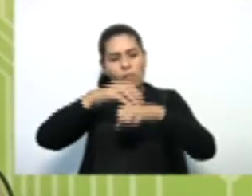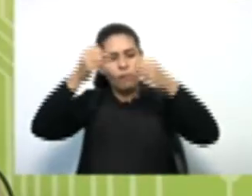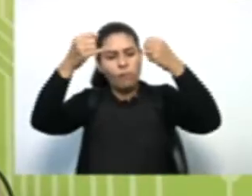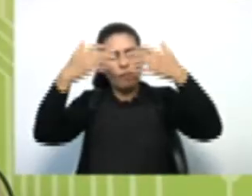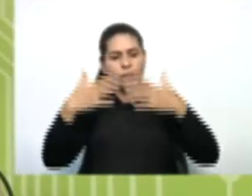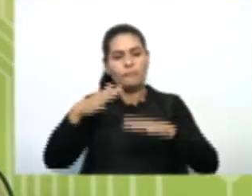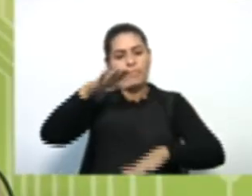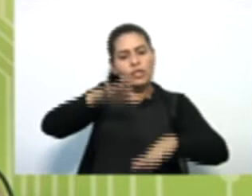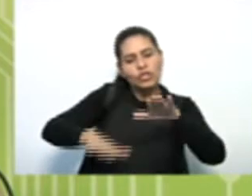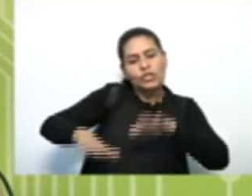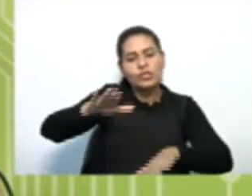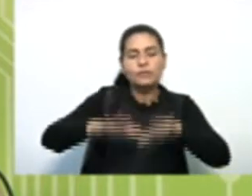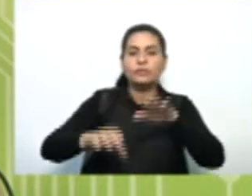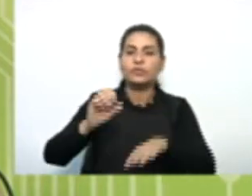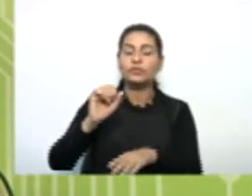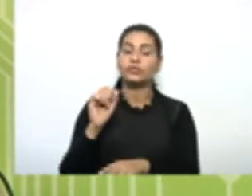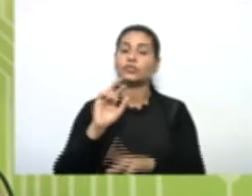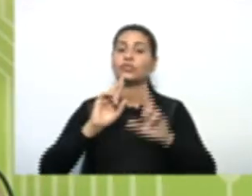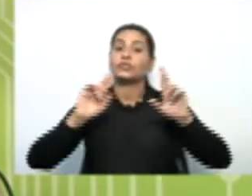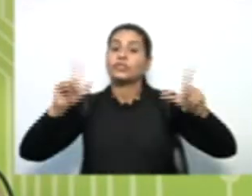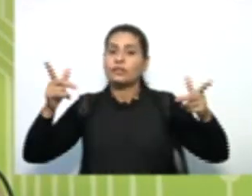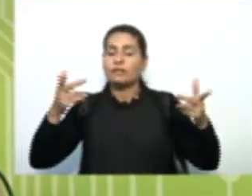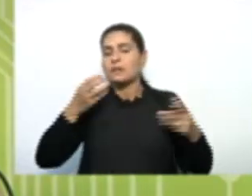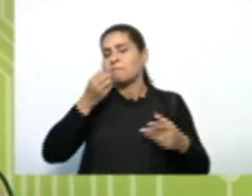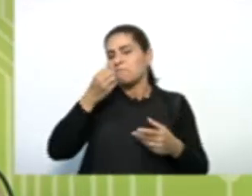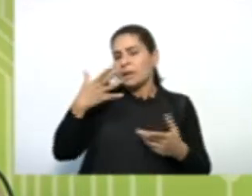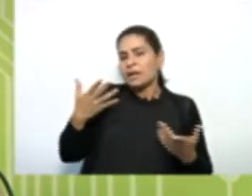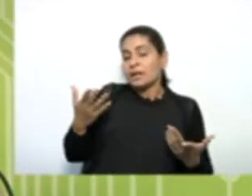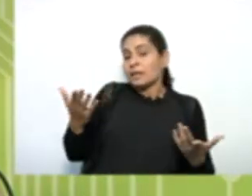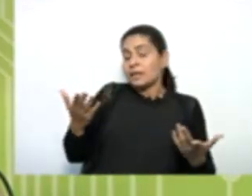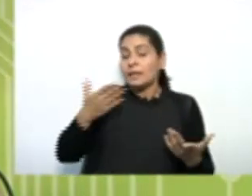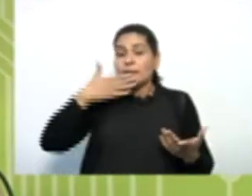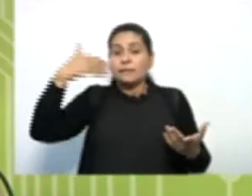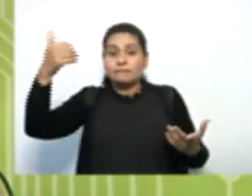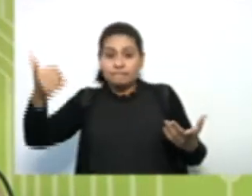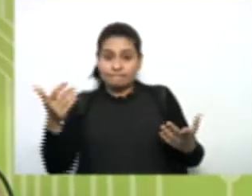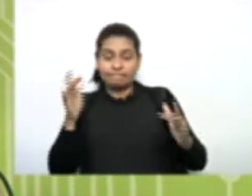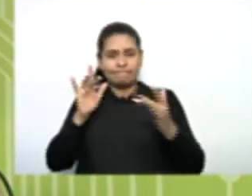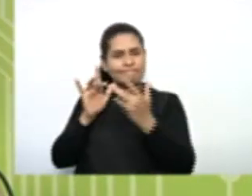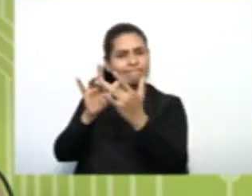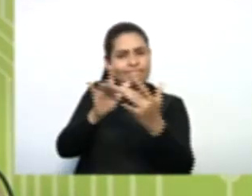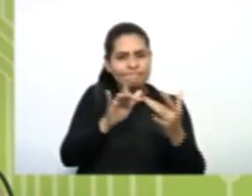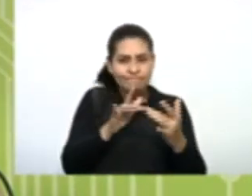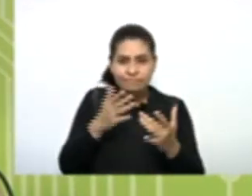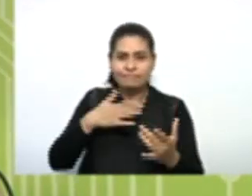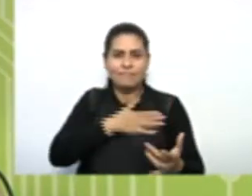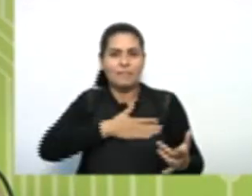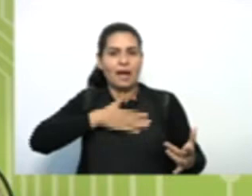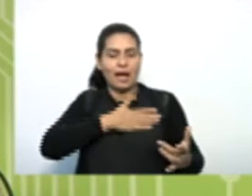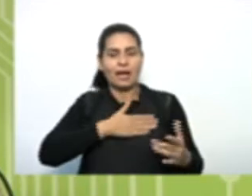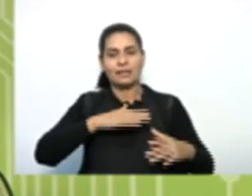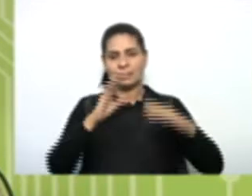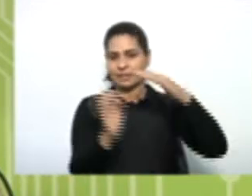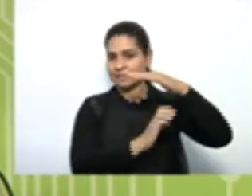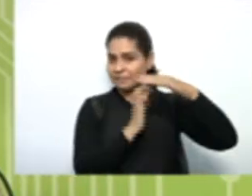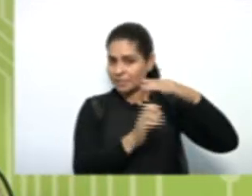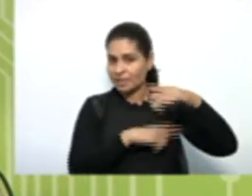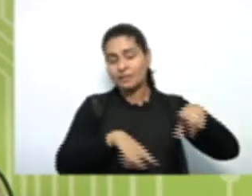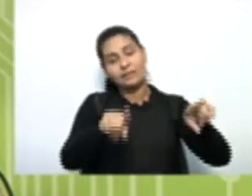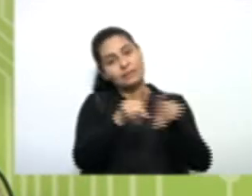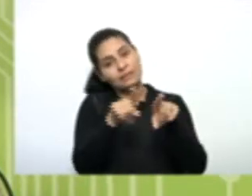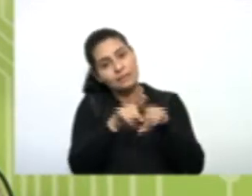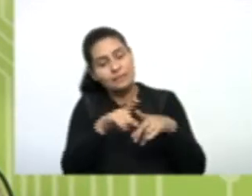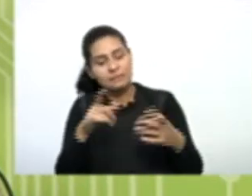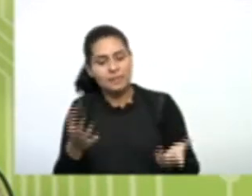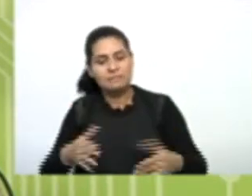falando de um equilíbrio diferente. Ele é um equilíbrio mais dinâmico e ele vai ligar não só a satisfação da empresa, mas ele também tem um